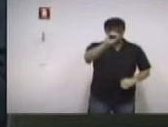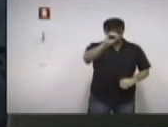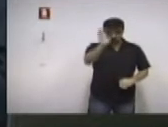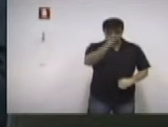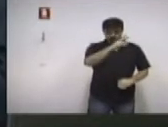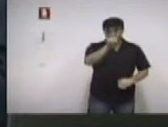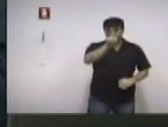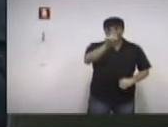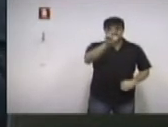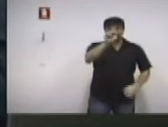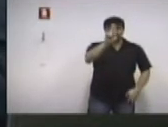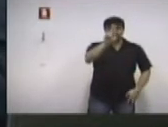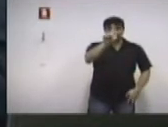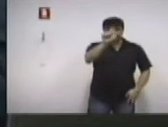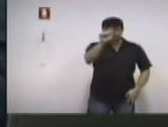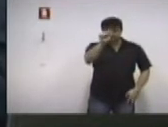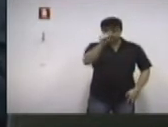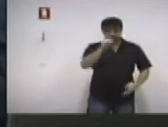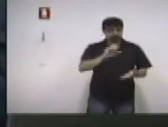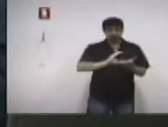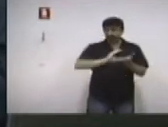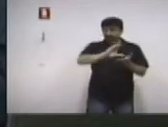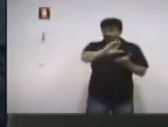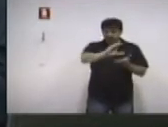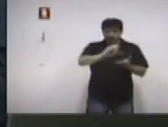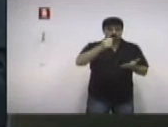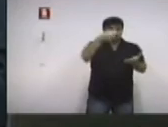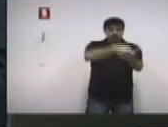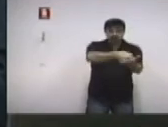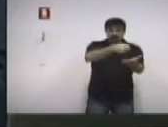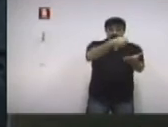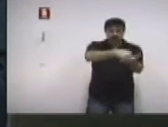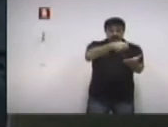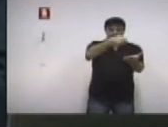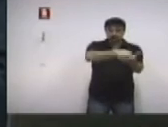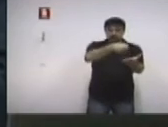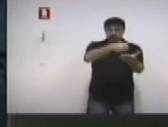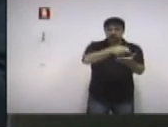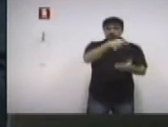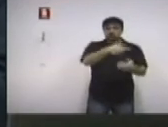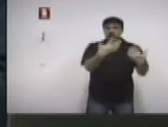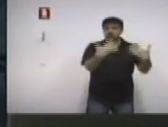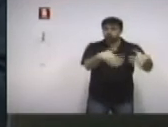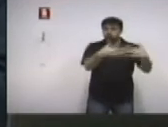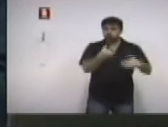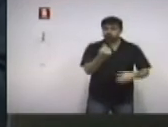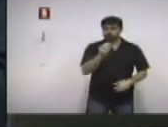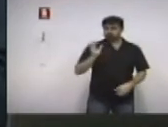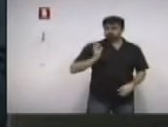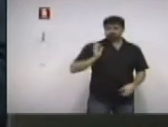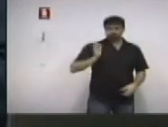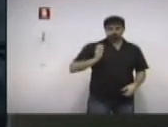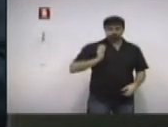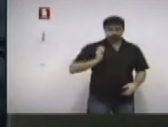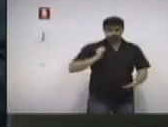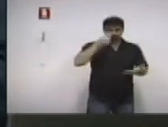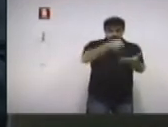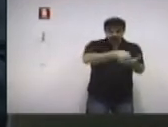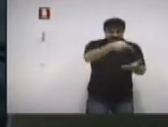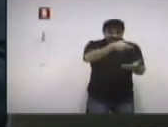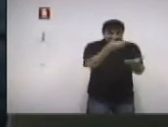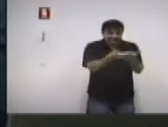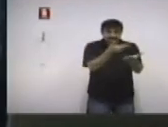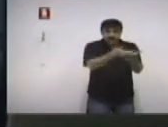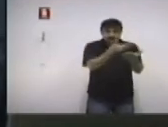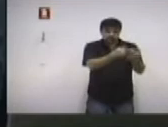porque se você paga a maior Fundação talvez do país para fazer um